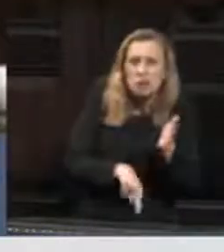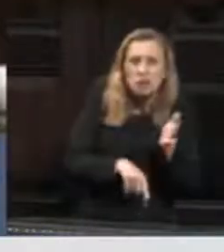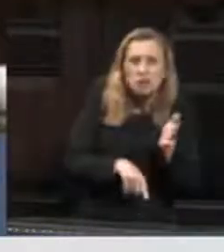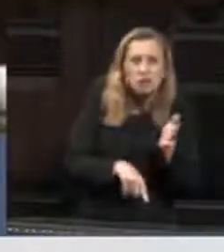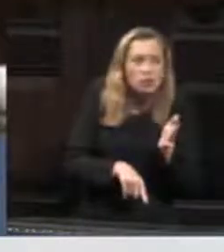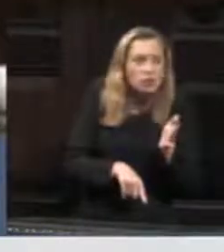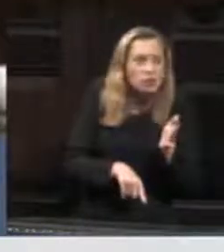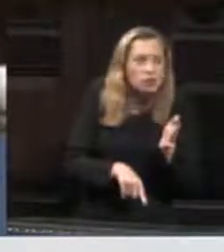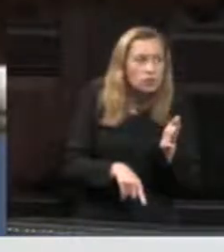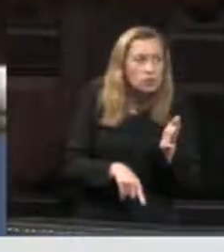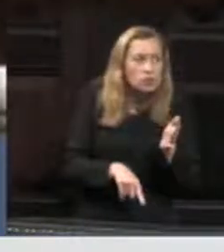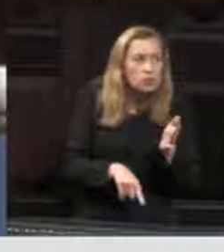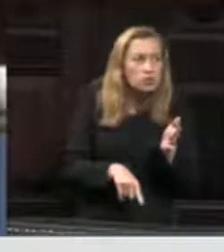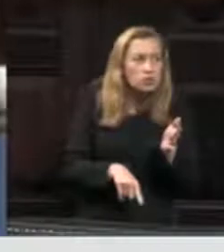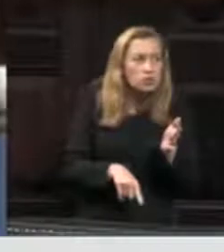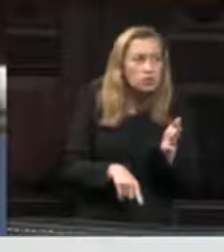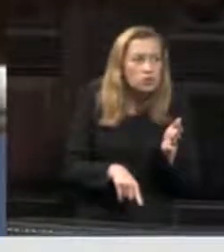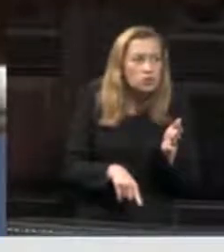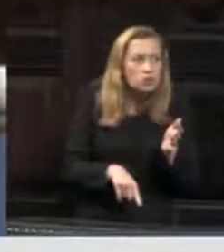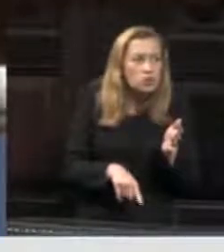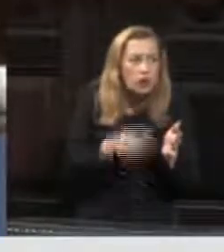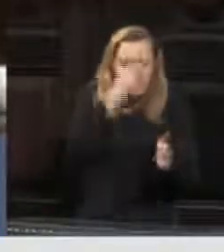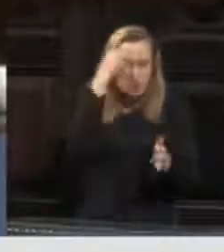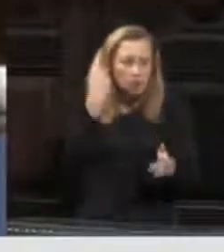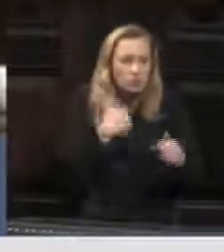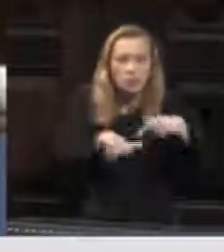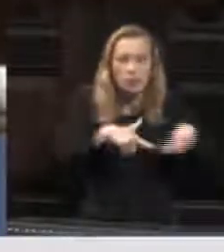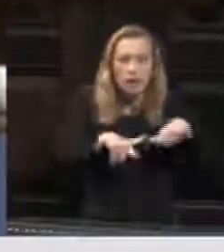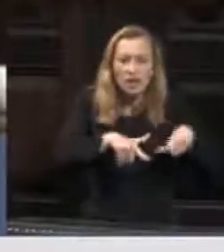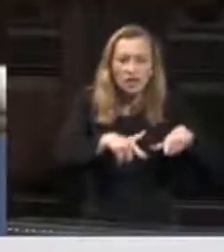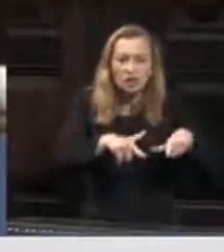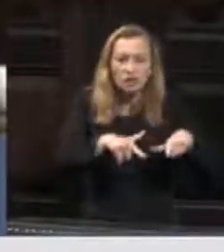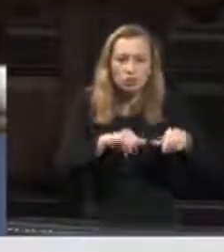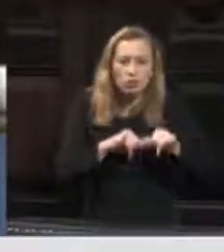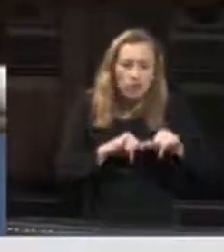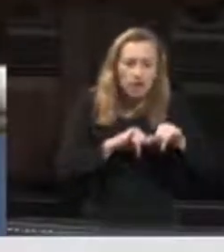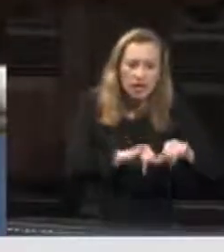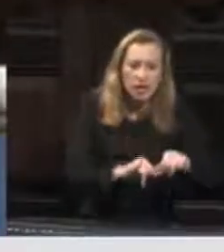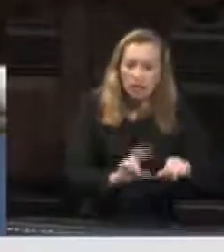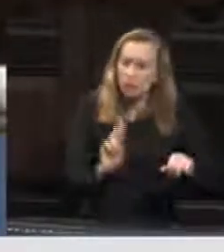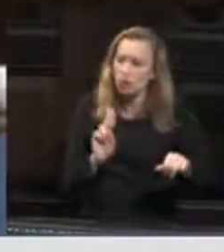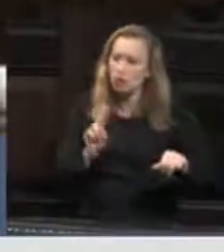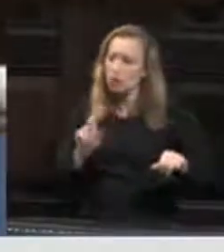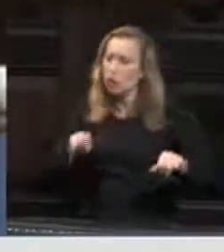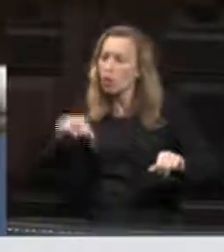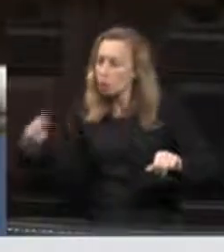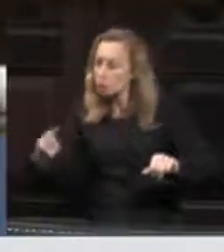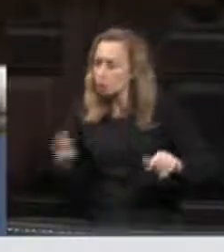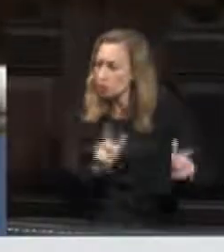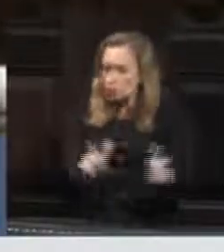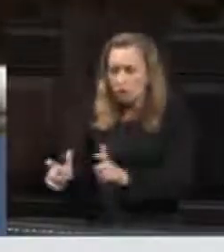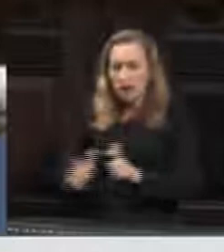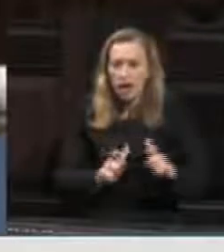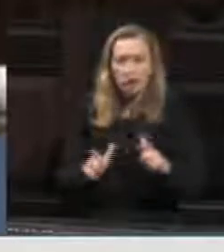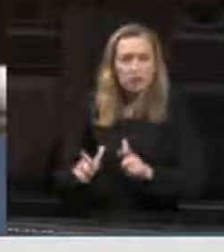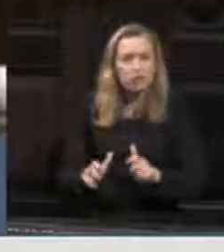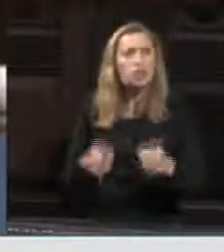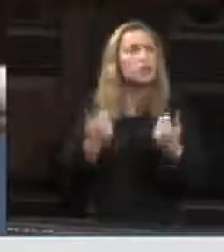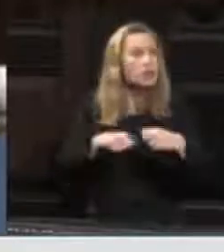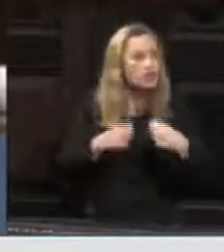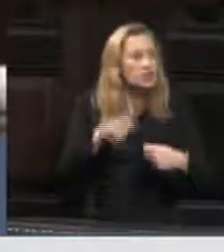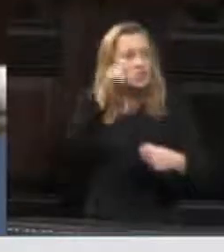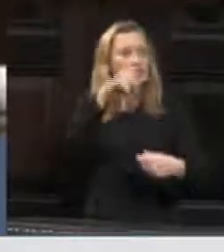fazer compras no mercado para fazer compras em várias áreas em suma o consumo dos trabalhadores